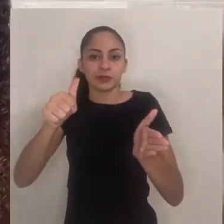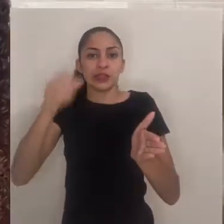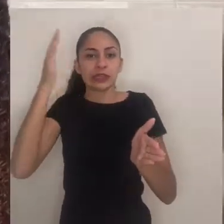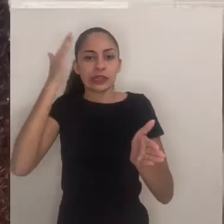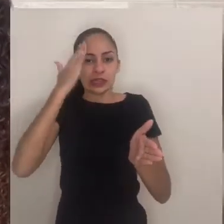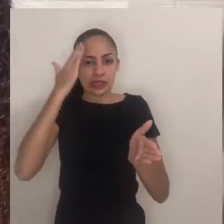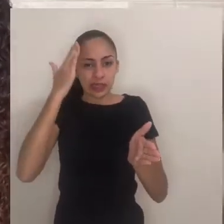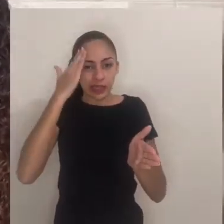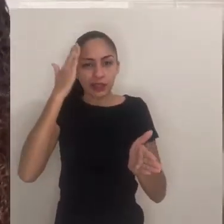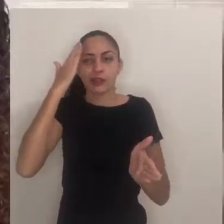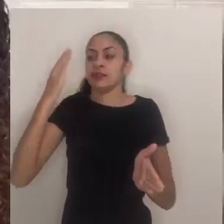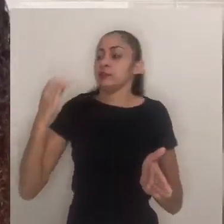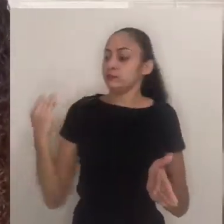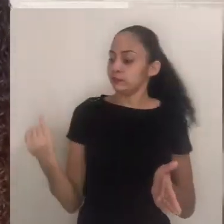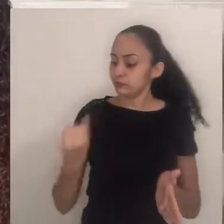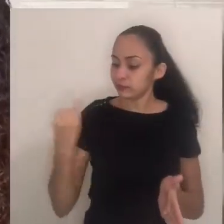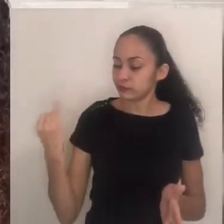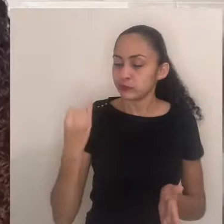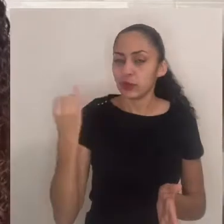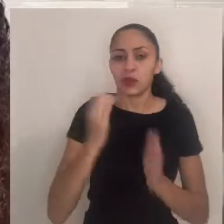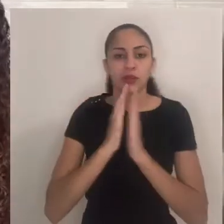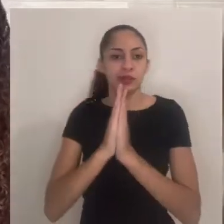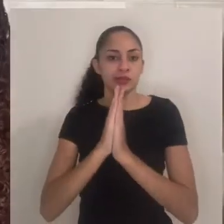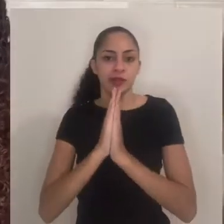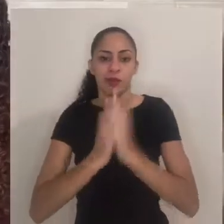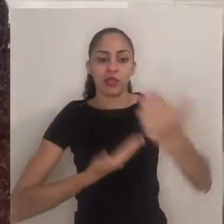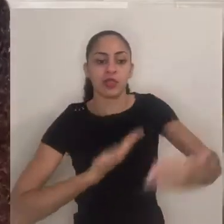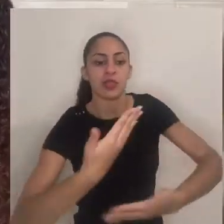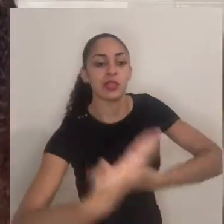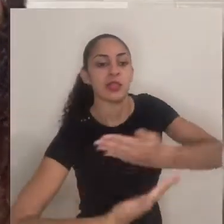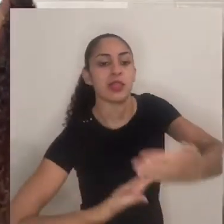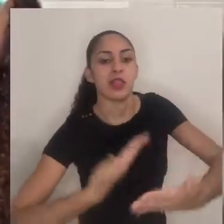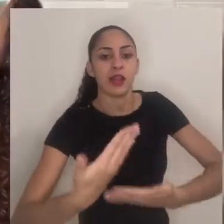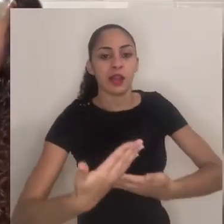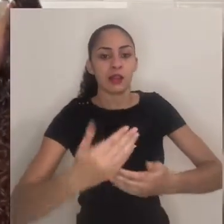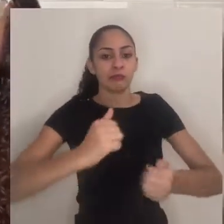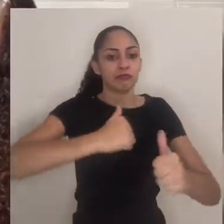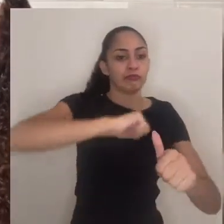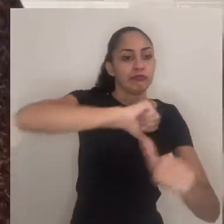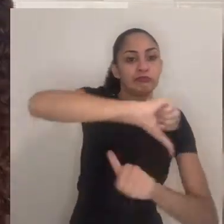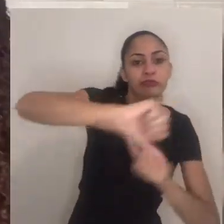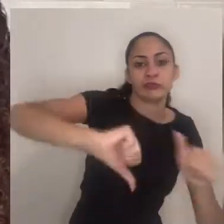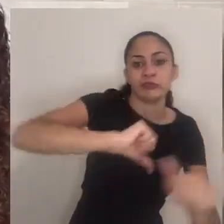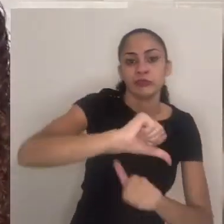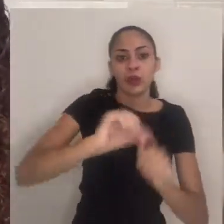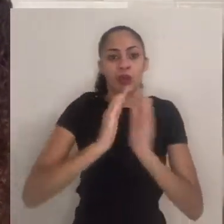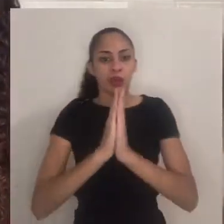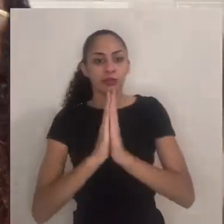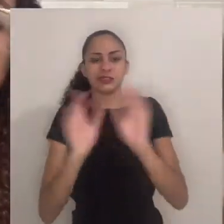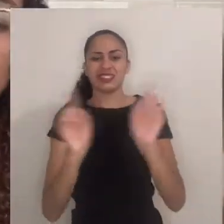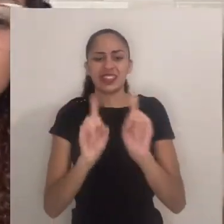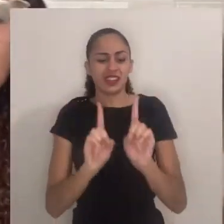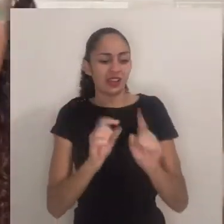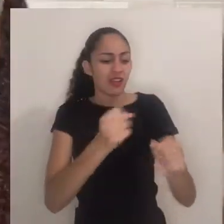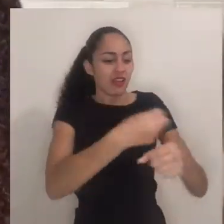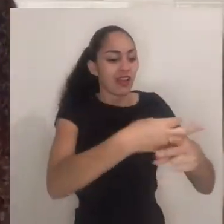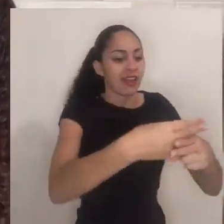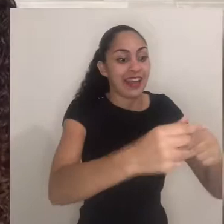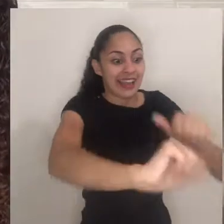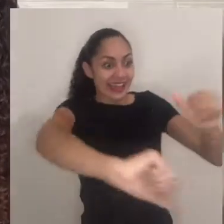gente prioriza, quando a gente entende a importância da oração e quando a gente não negocia isso, quando a gente de fato se